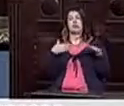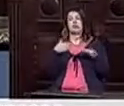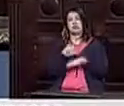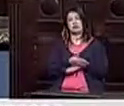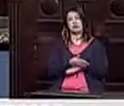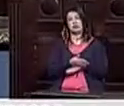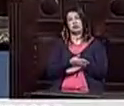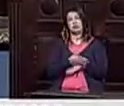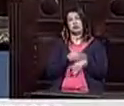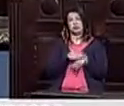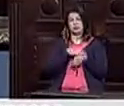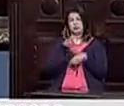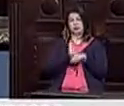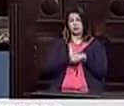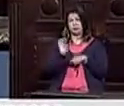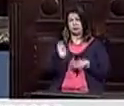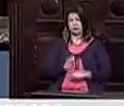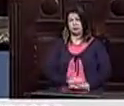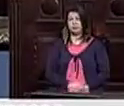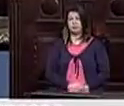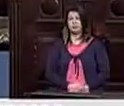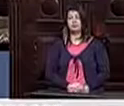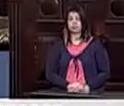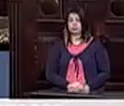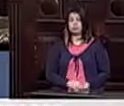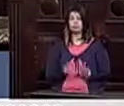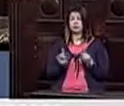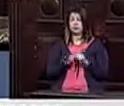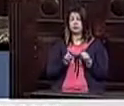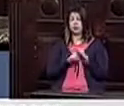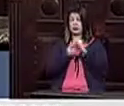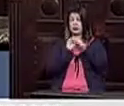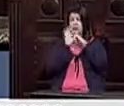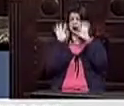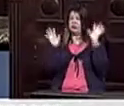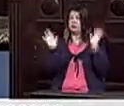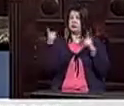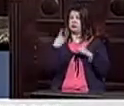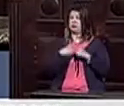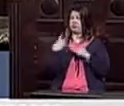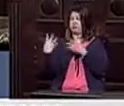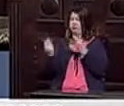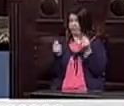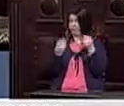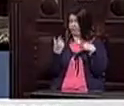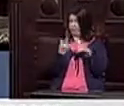quem mais deve o Estado. E até para ter clareza, muitas dessas